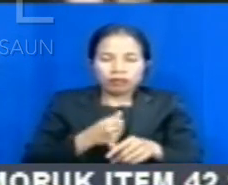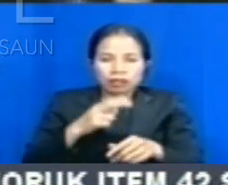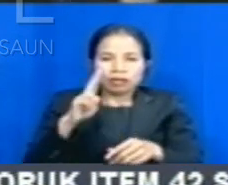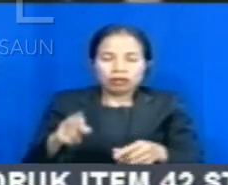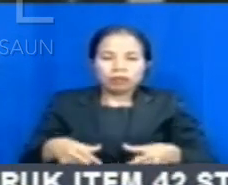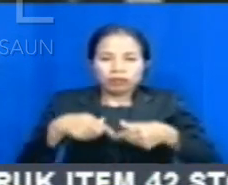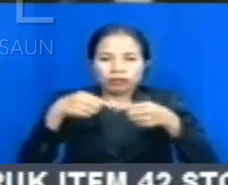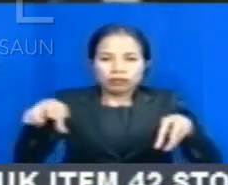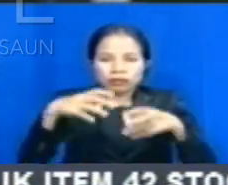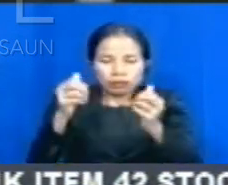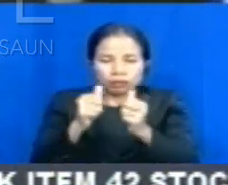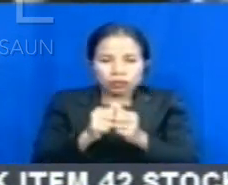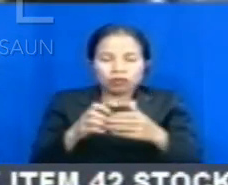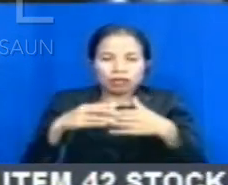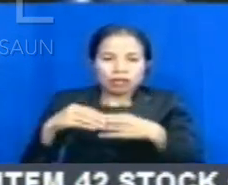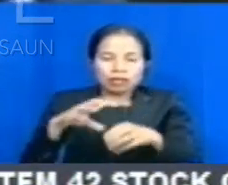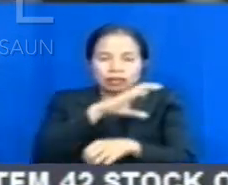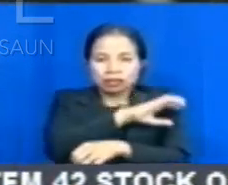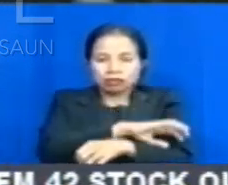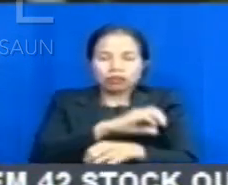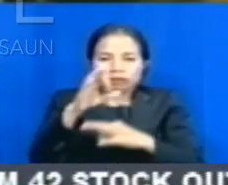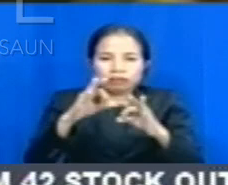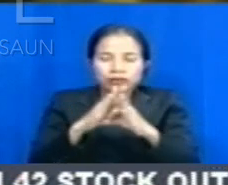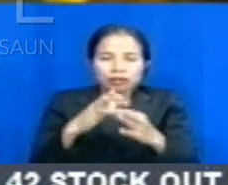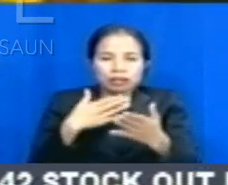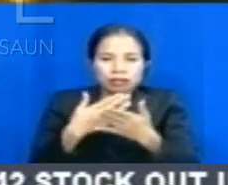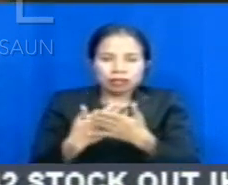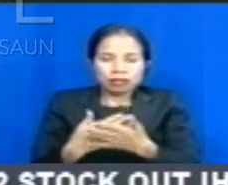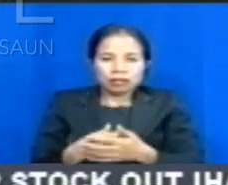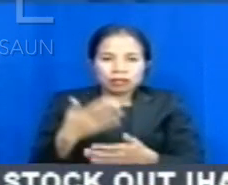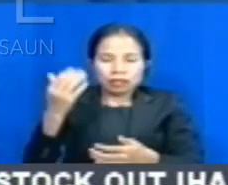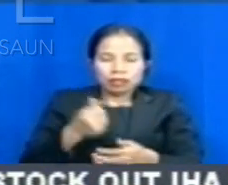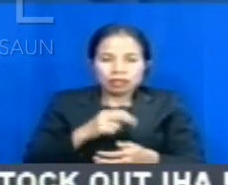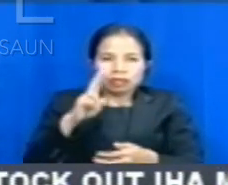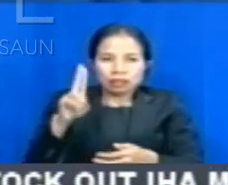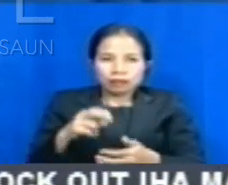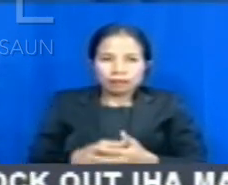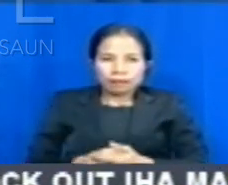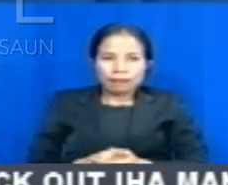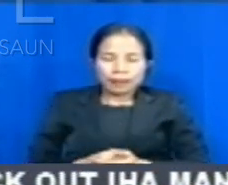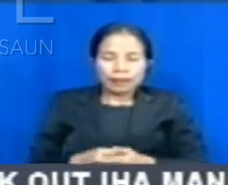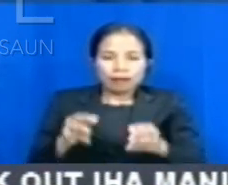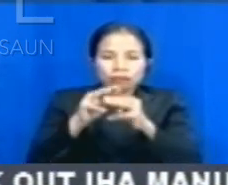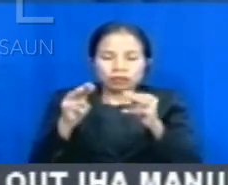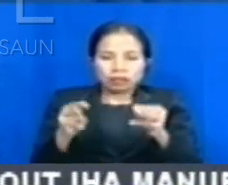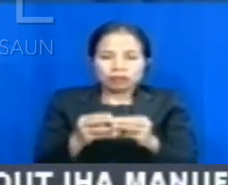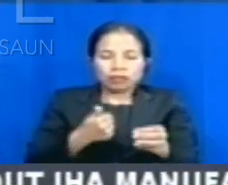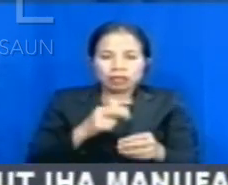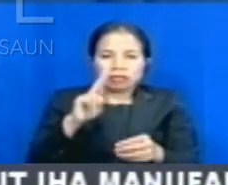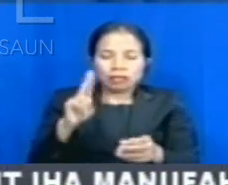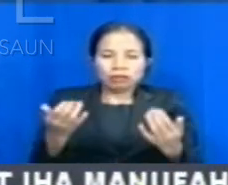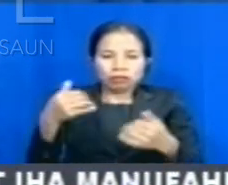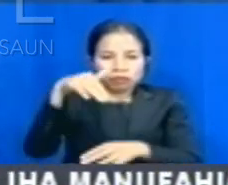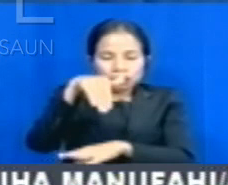durante ne coopera a autoridade de segurança onde garante paz no estabilidade. Município Aileu neve que o encara